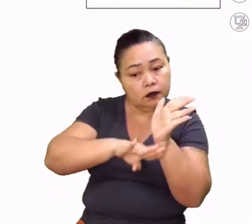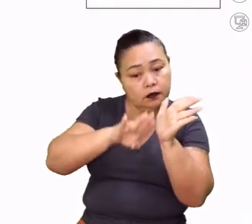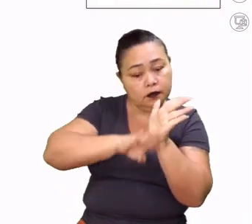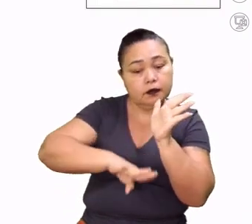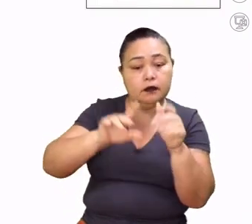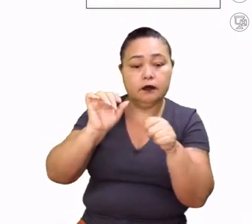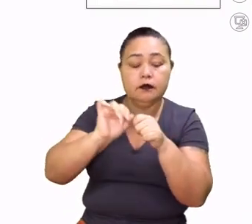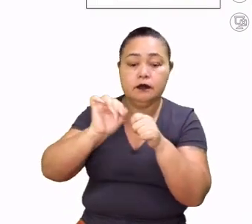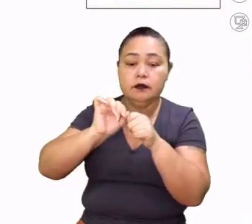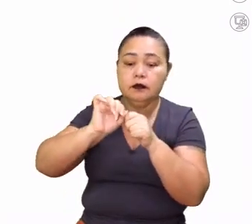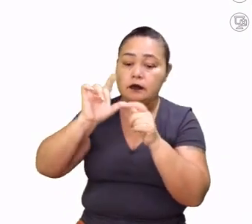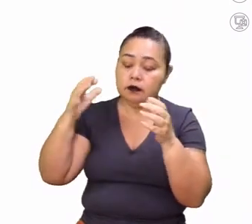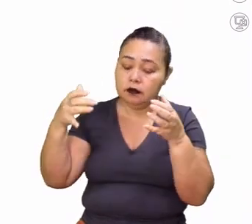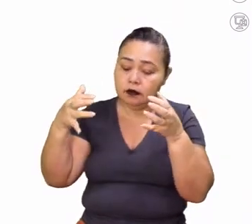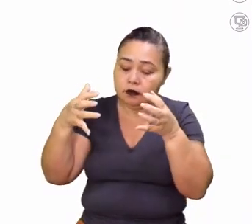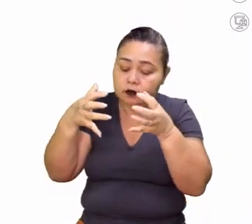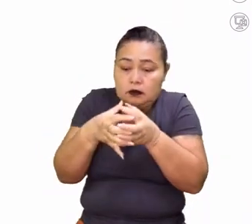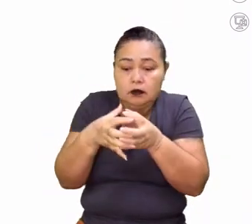uma